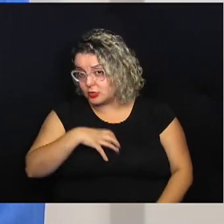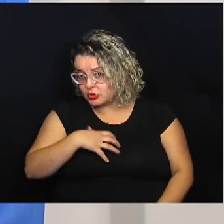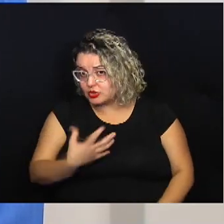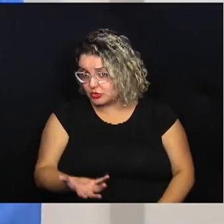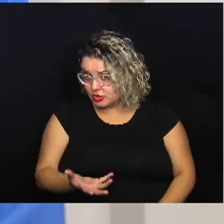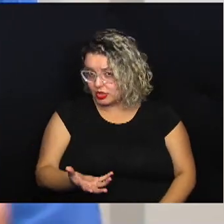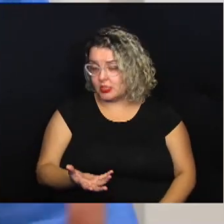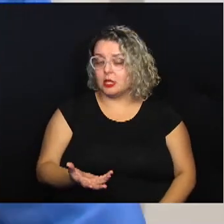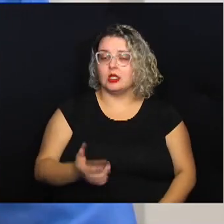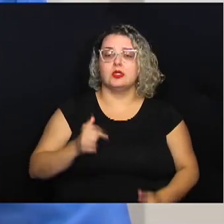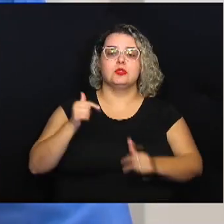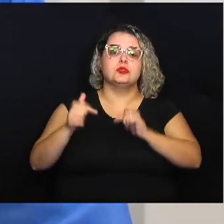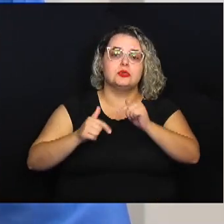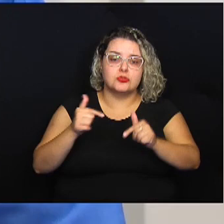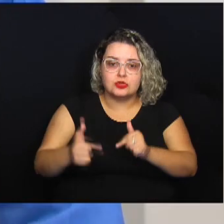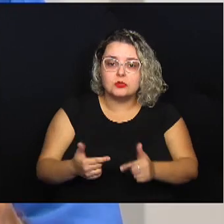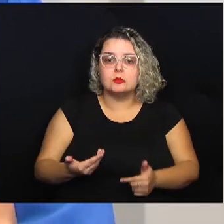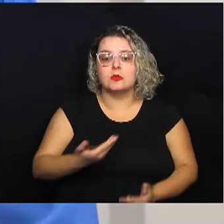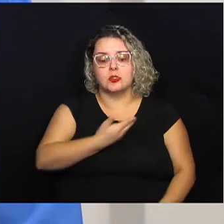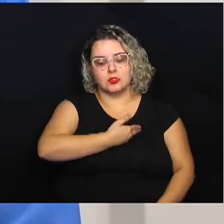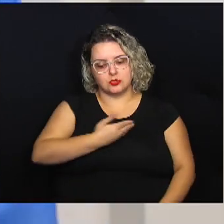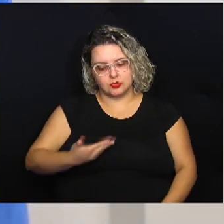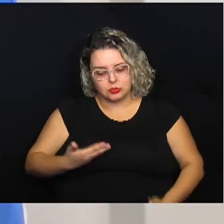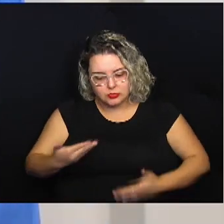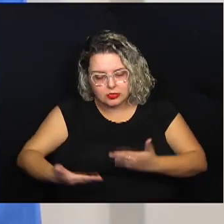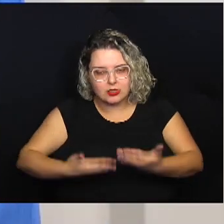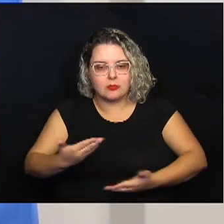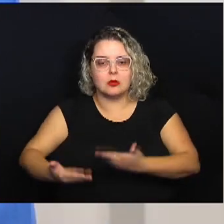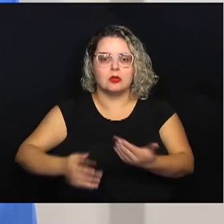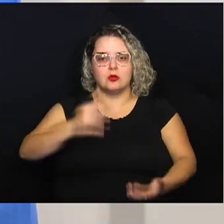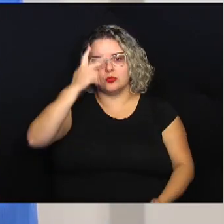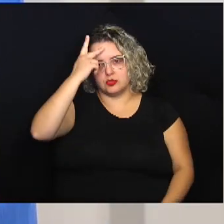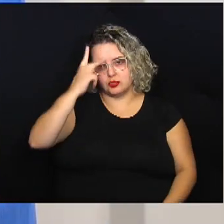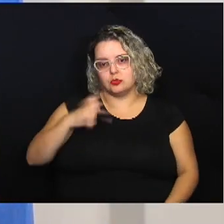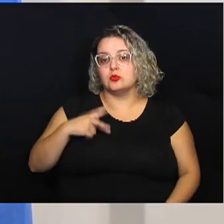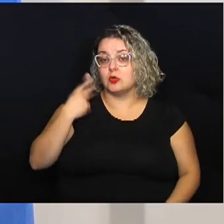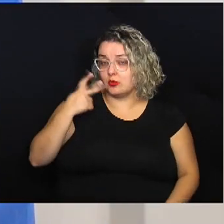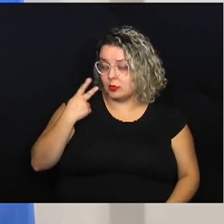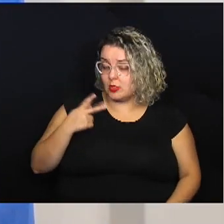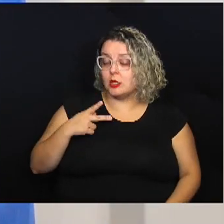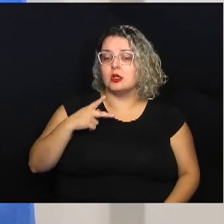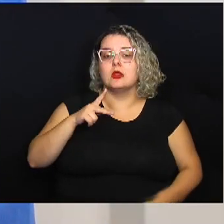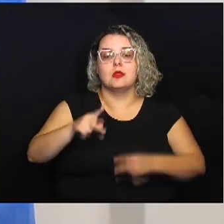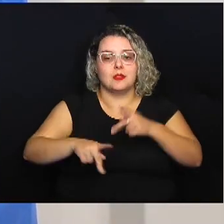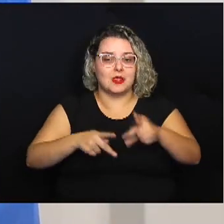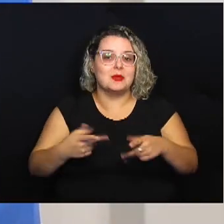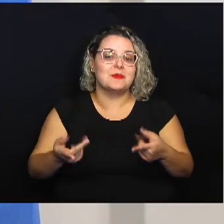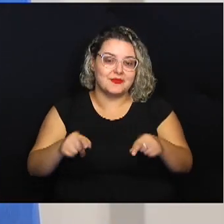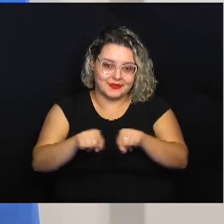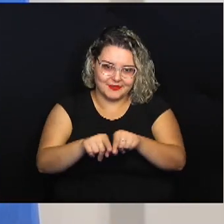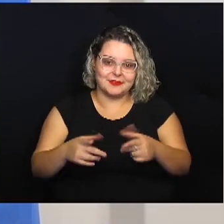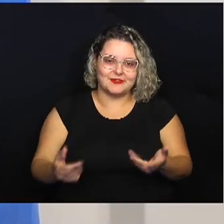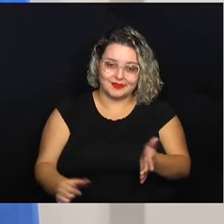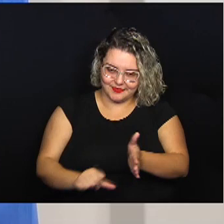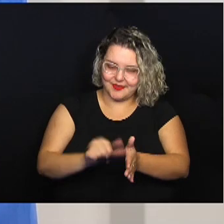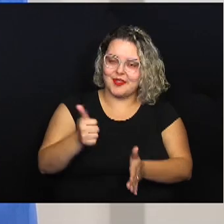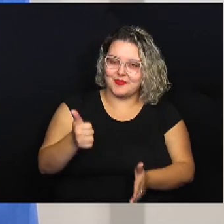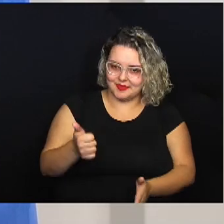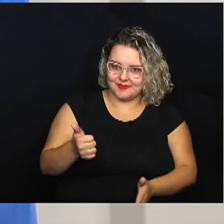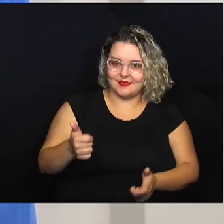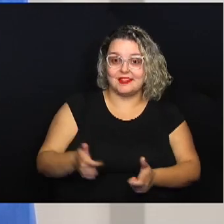melhores condições de trabalho para os servidores da Câmara, para os próprios vereadores, né, para a população. Foi a primeira